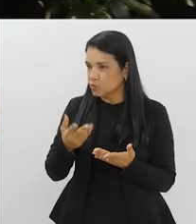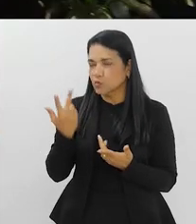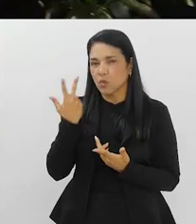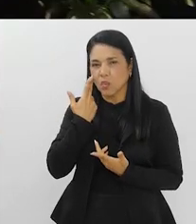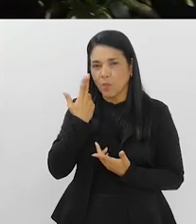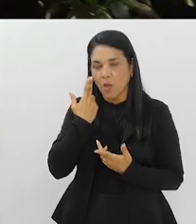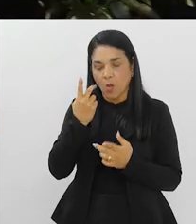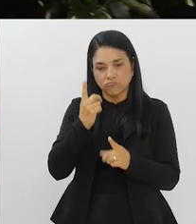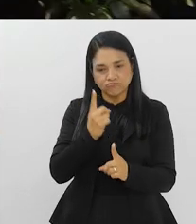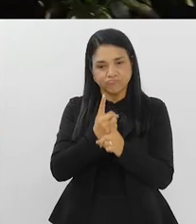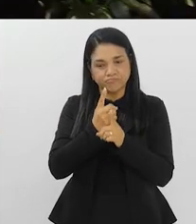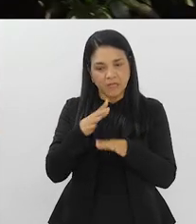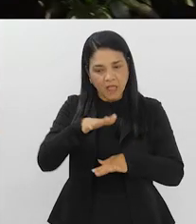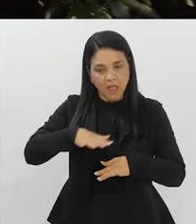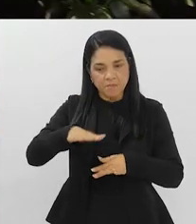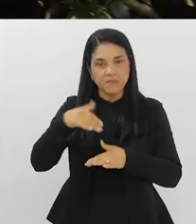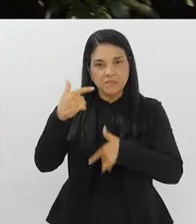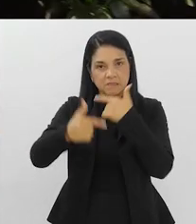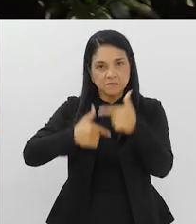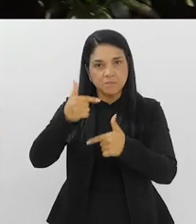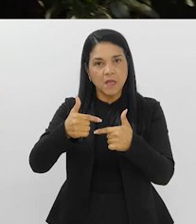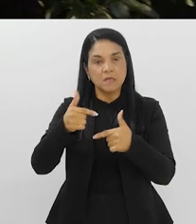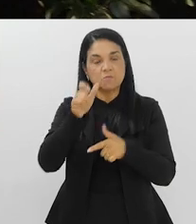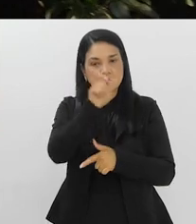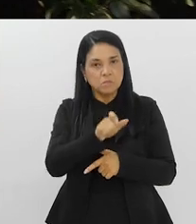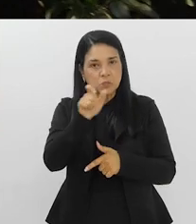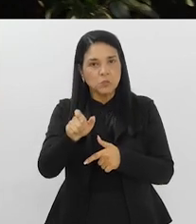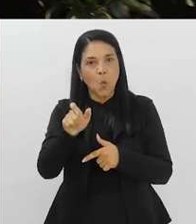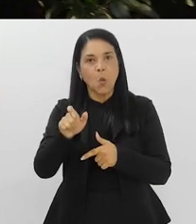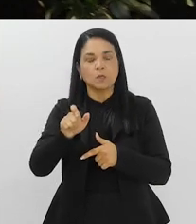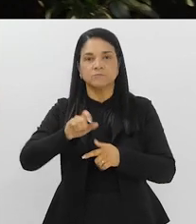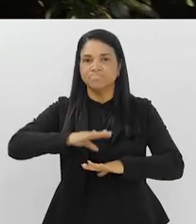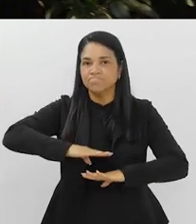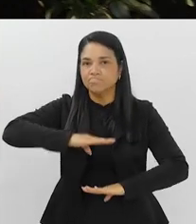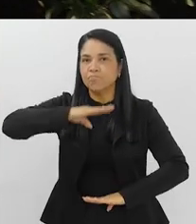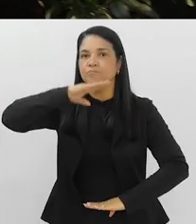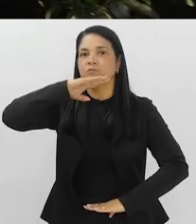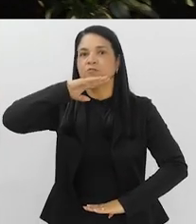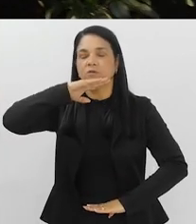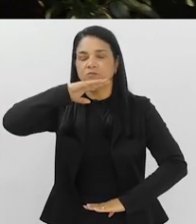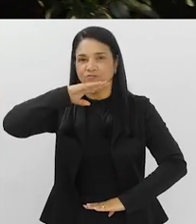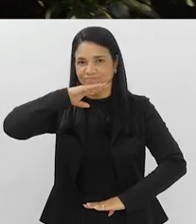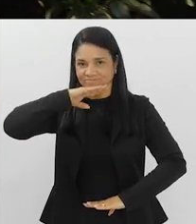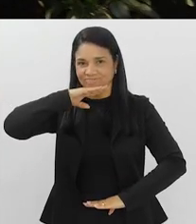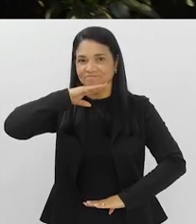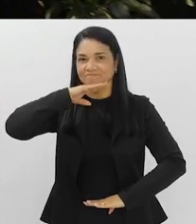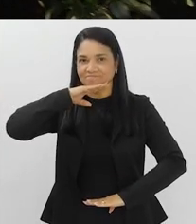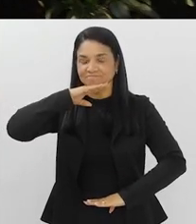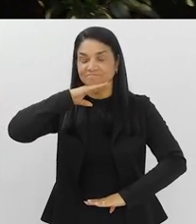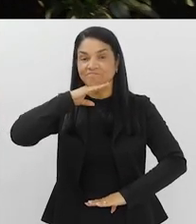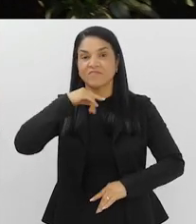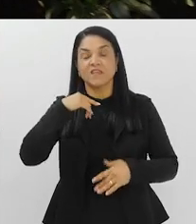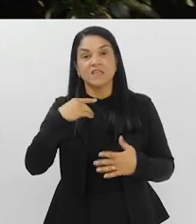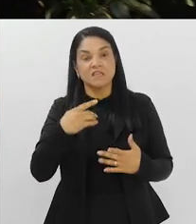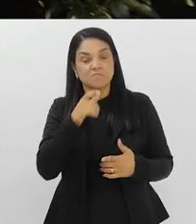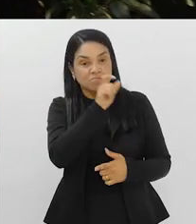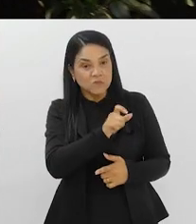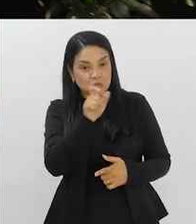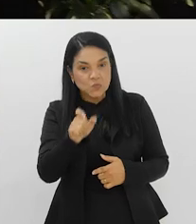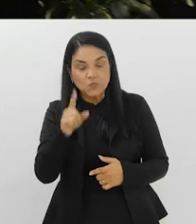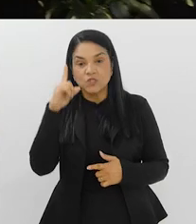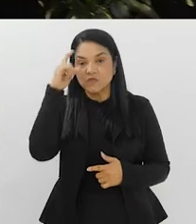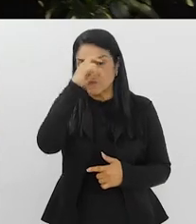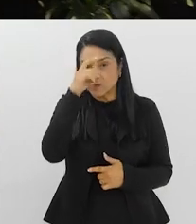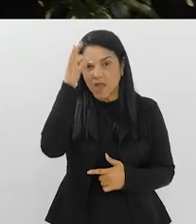você encontrar no ambiente de trabalho pessoas que desenvolvem esse tipo de doença, né, de síndrome, enfim. E as pessoas